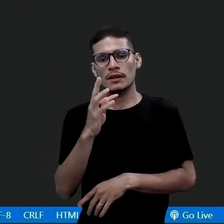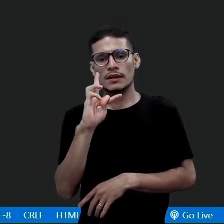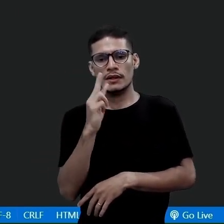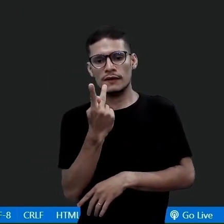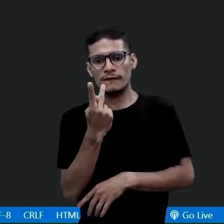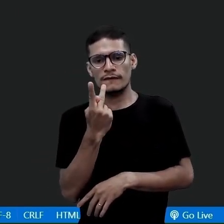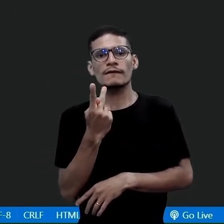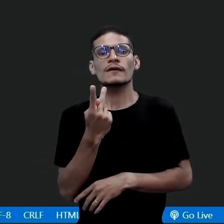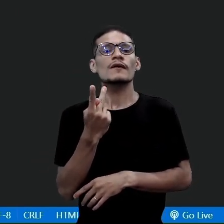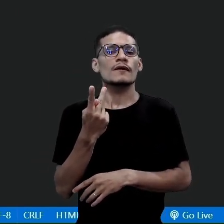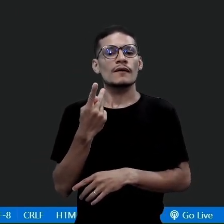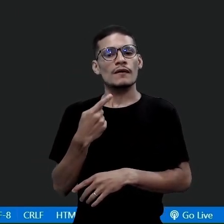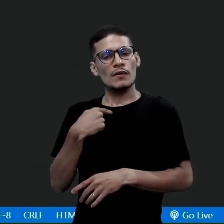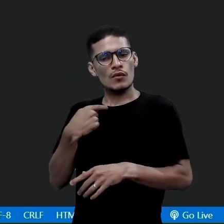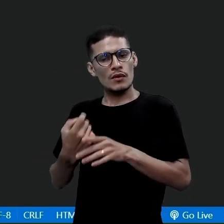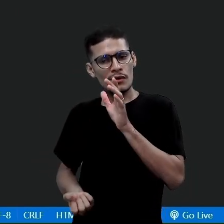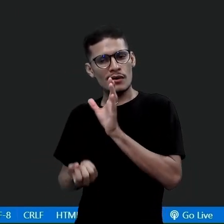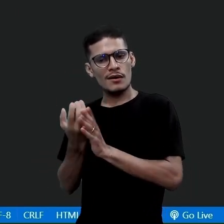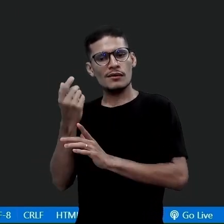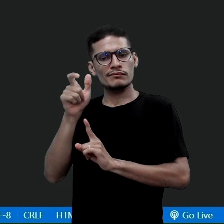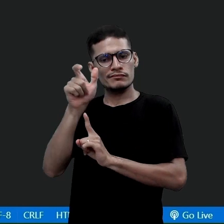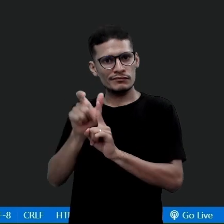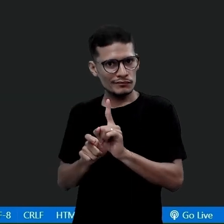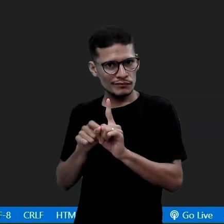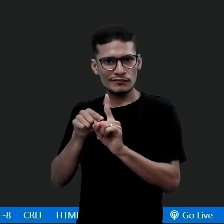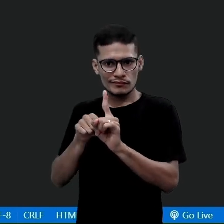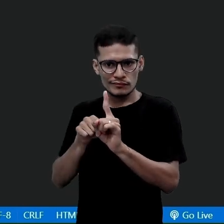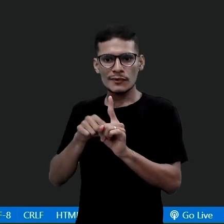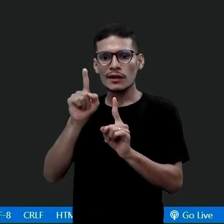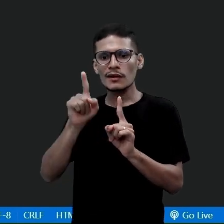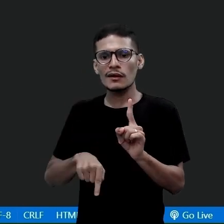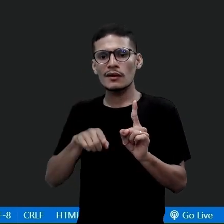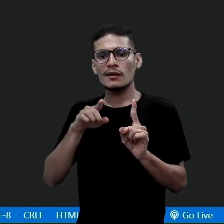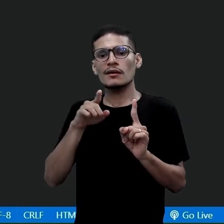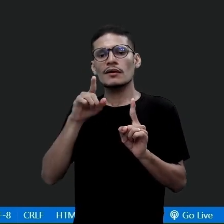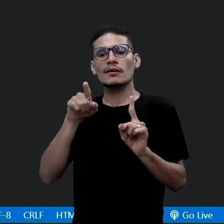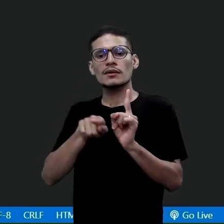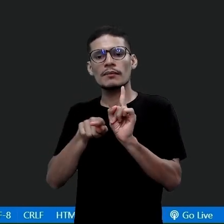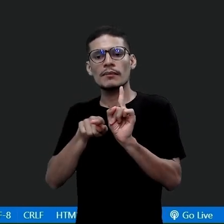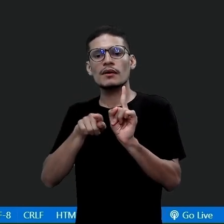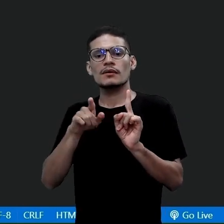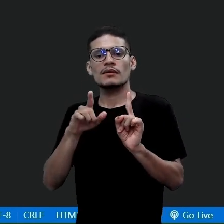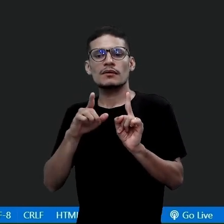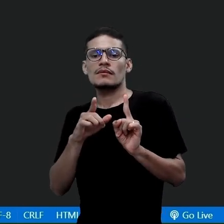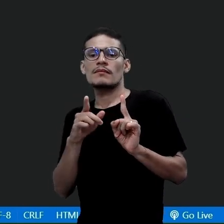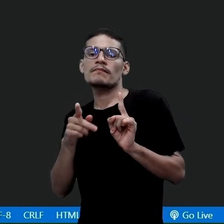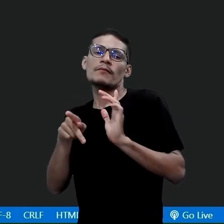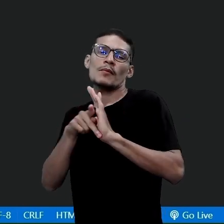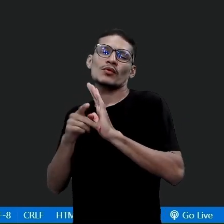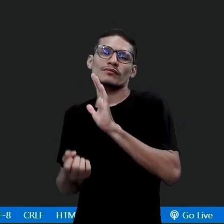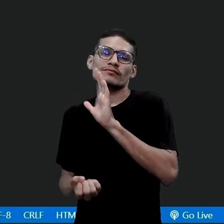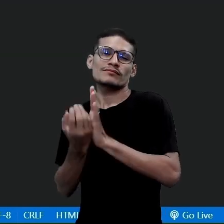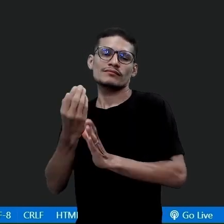New personagem, Sif, Darth Sidious e definir força.